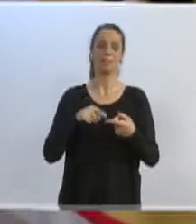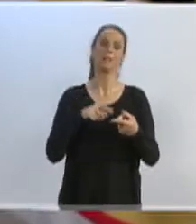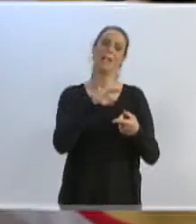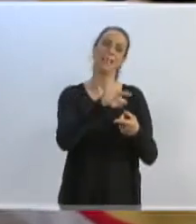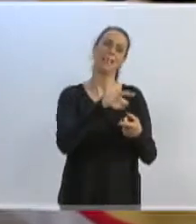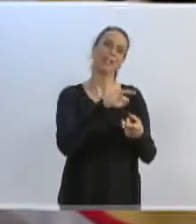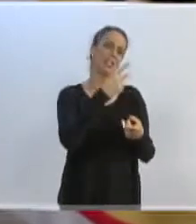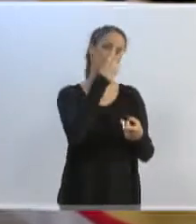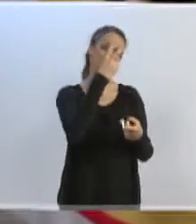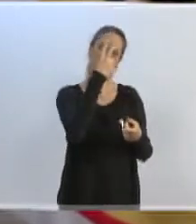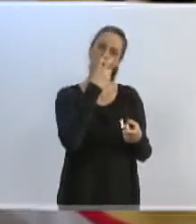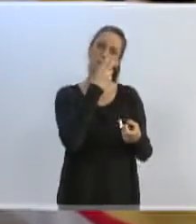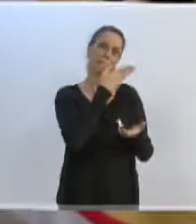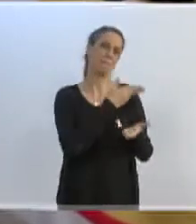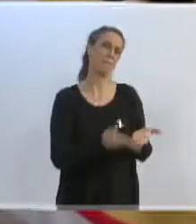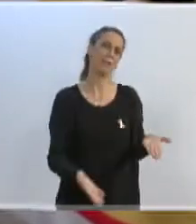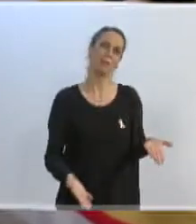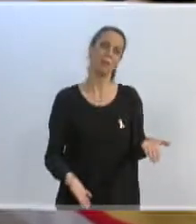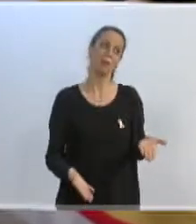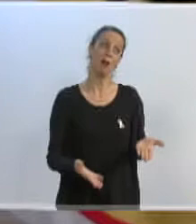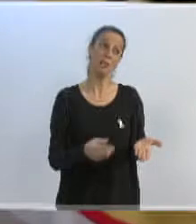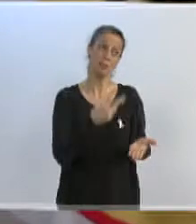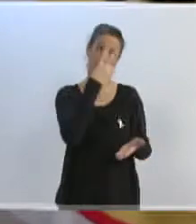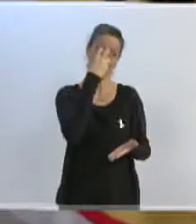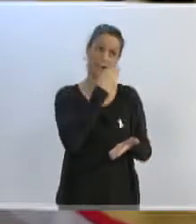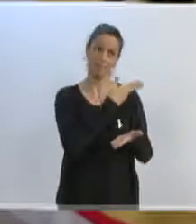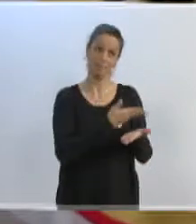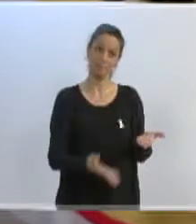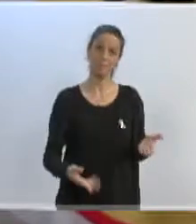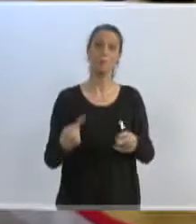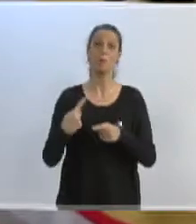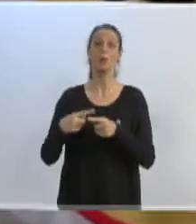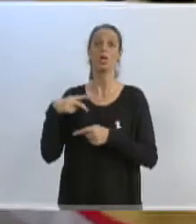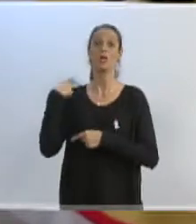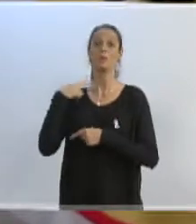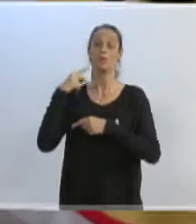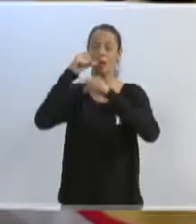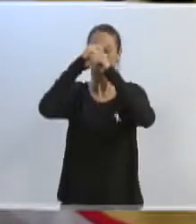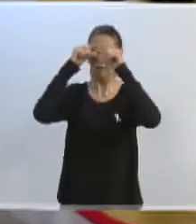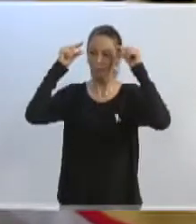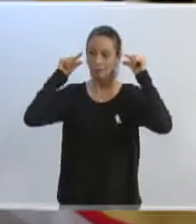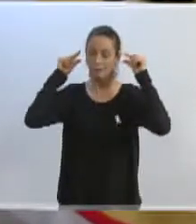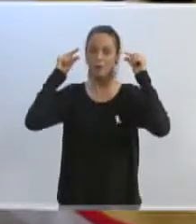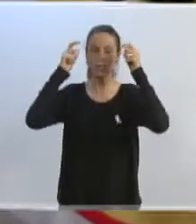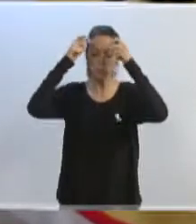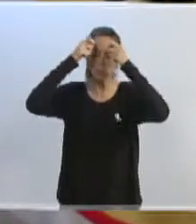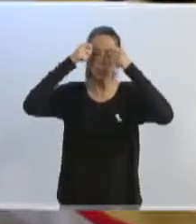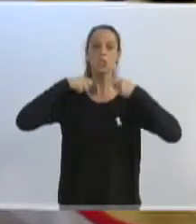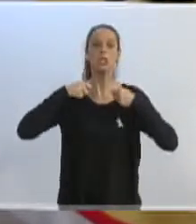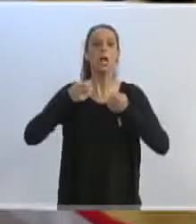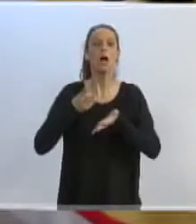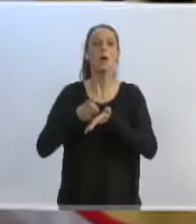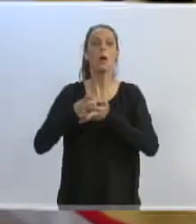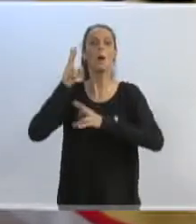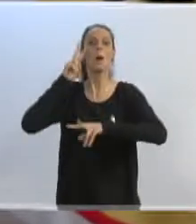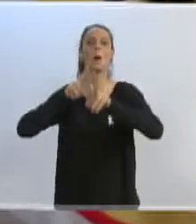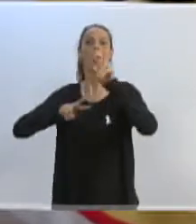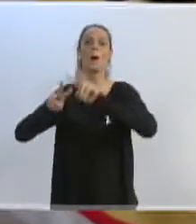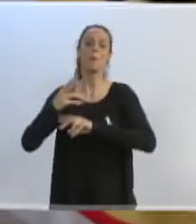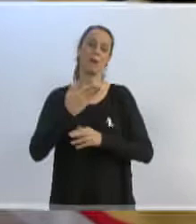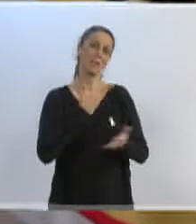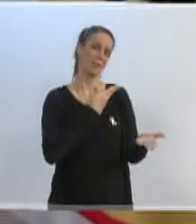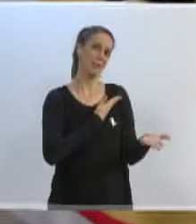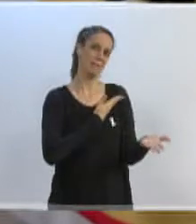perderam. Por que vocês perderam? Os vereadores tiraram as vendas e continuaram enxergando. E vocês, meu